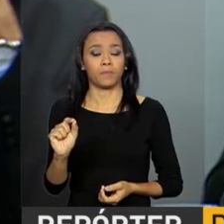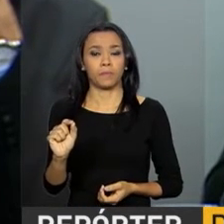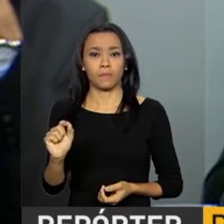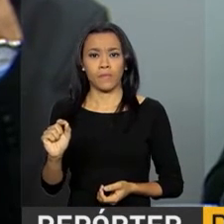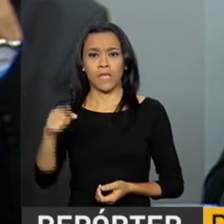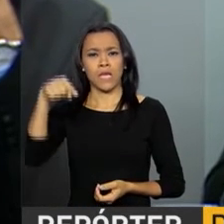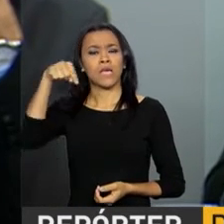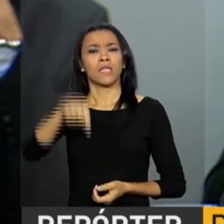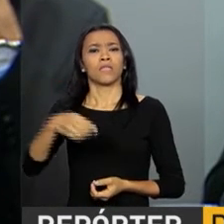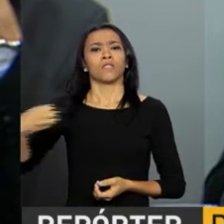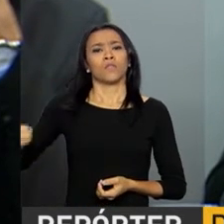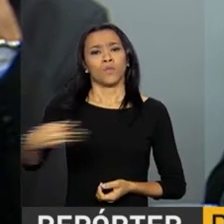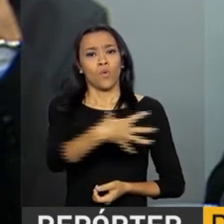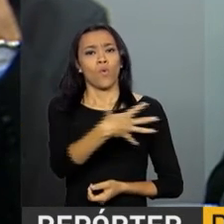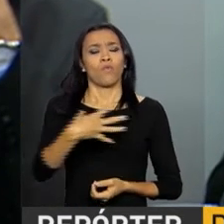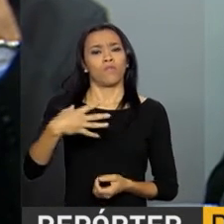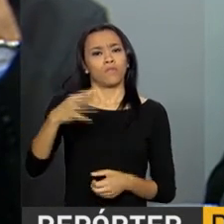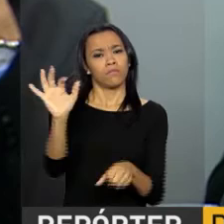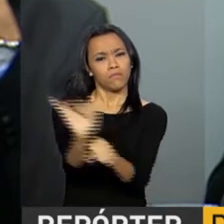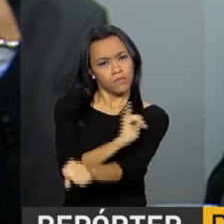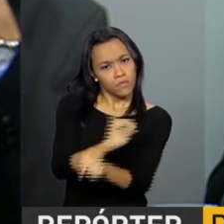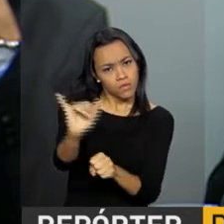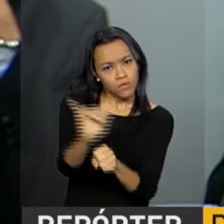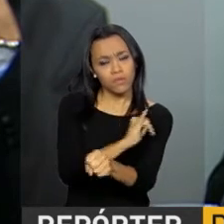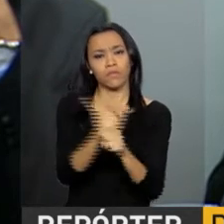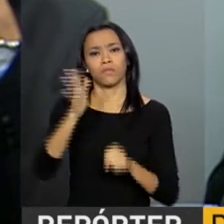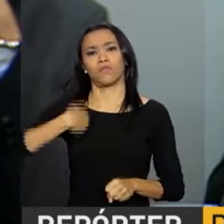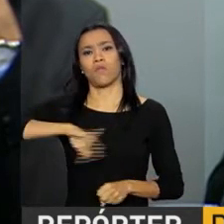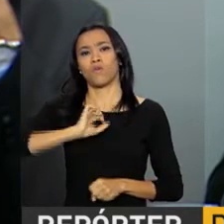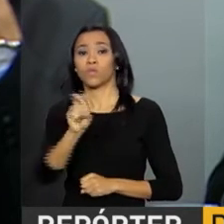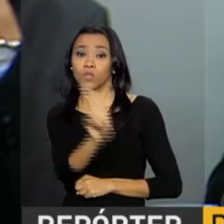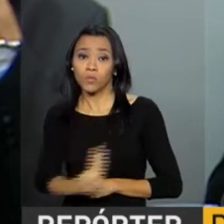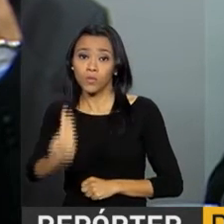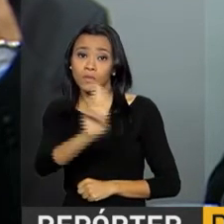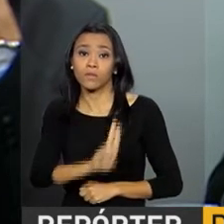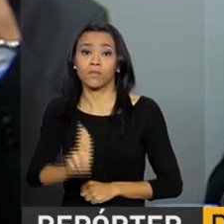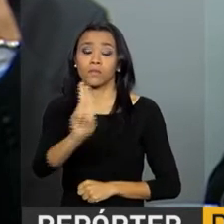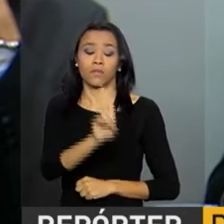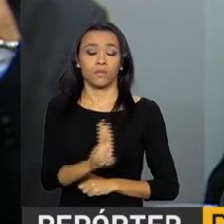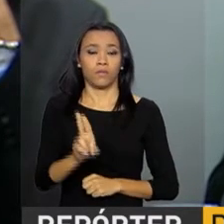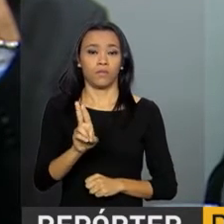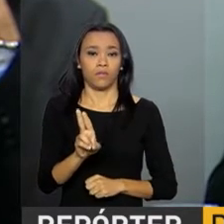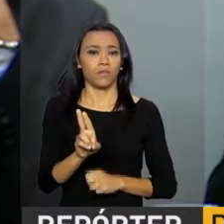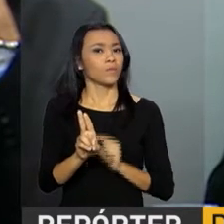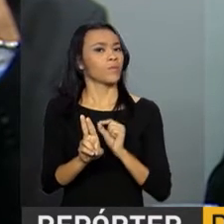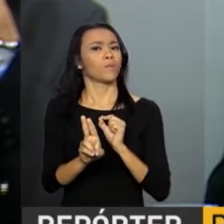deste novo método que nós estamos utilizando para as estimativas